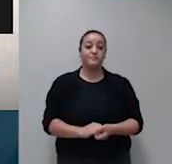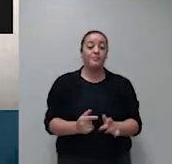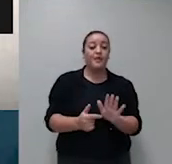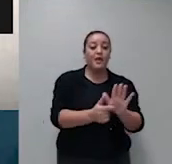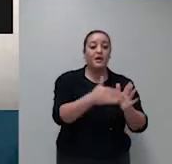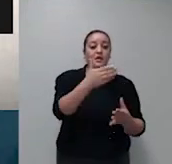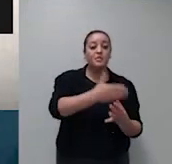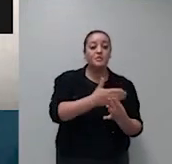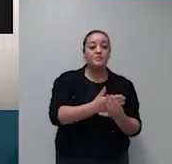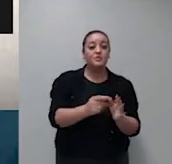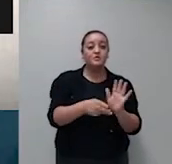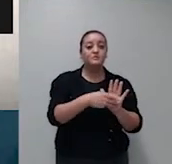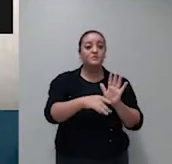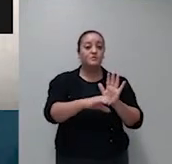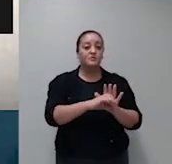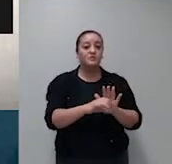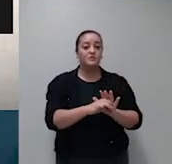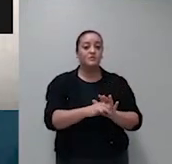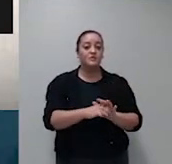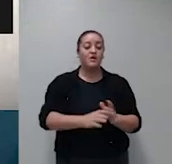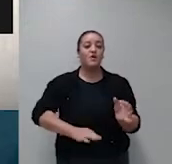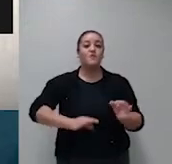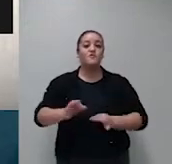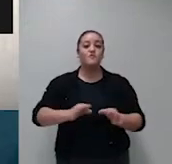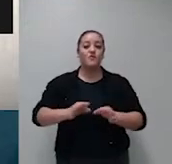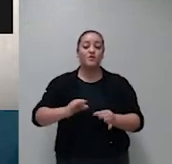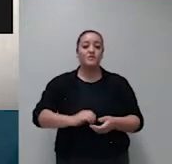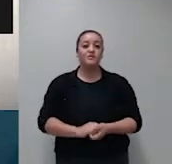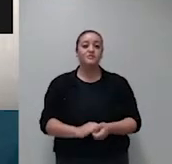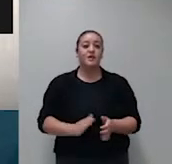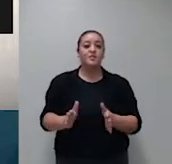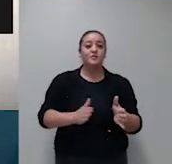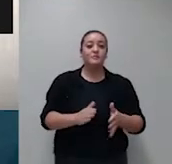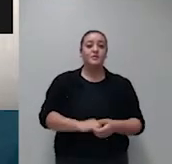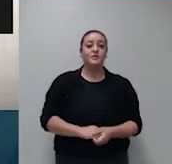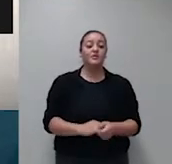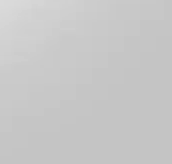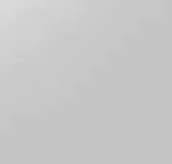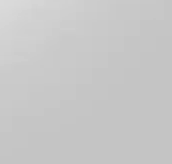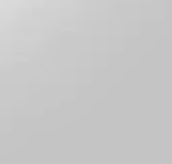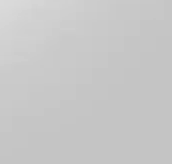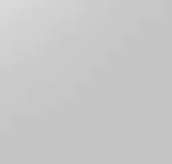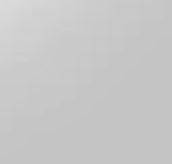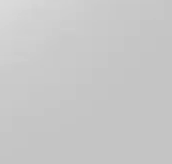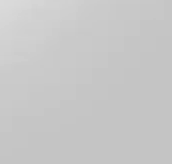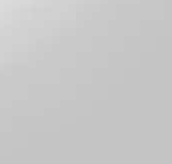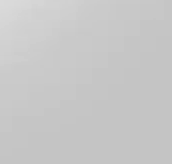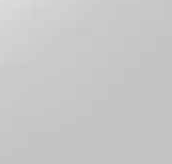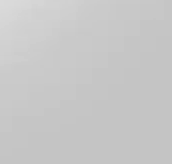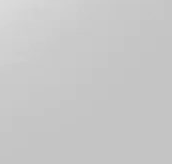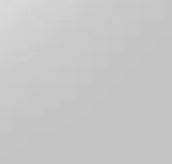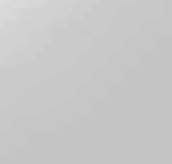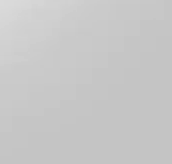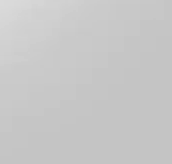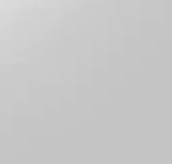relacionamento produzindo efeitos apenas a partir da elaboração da escritura e